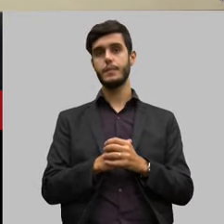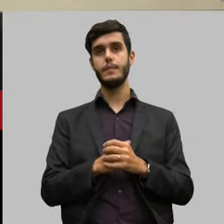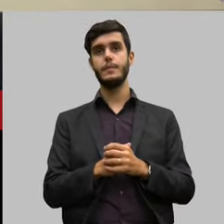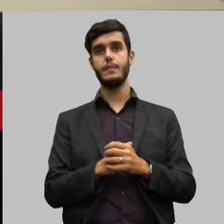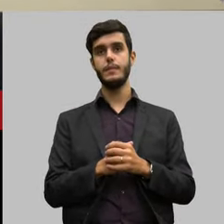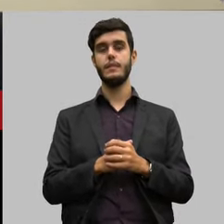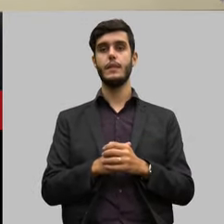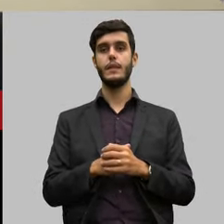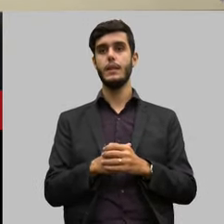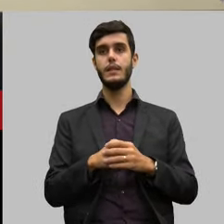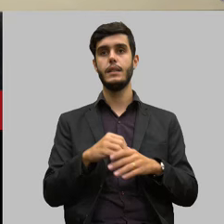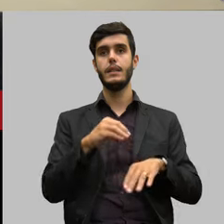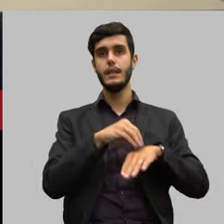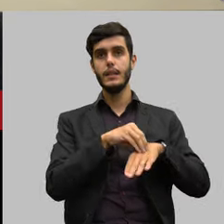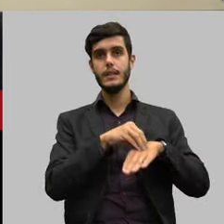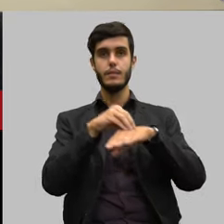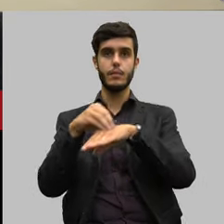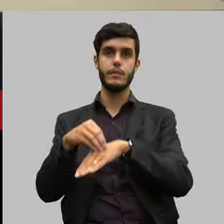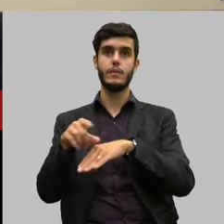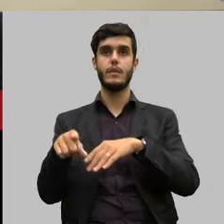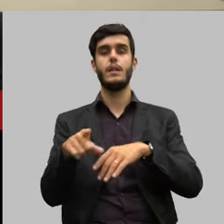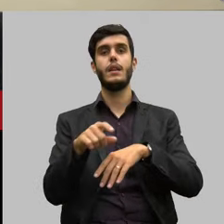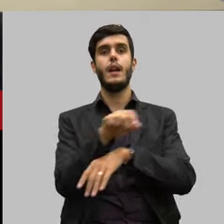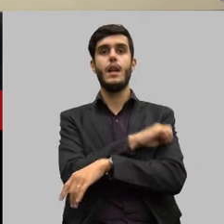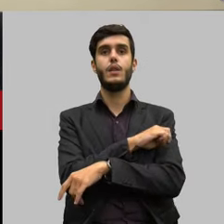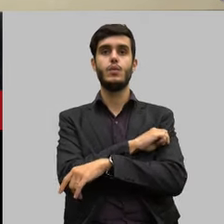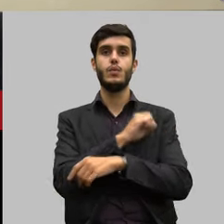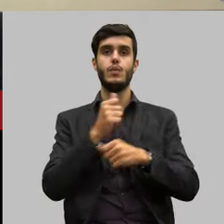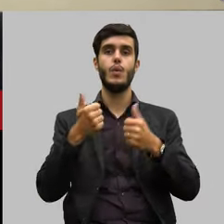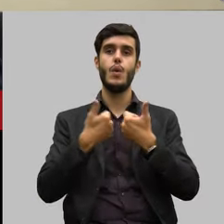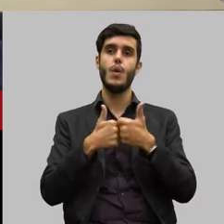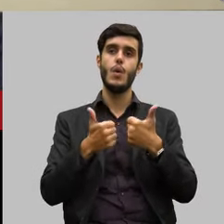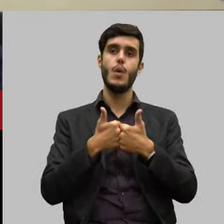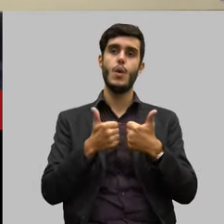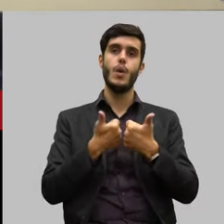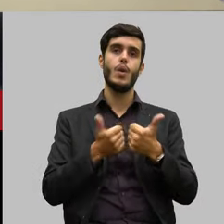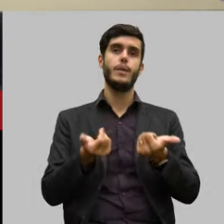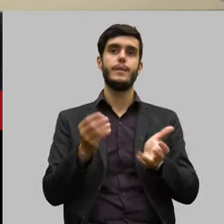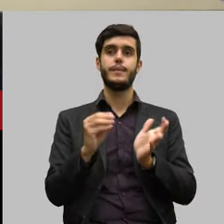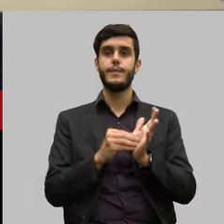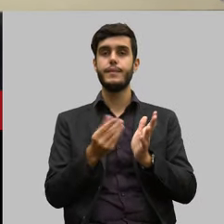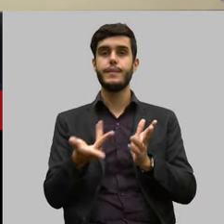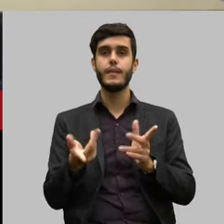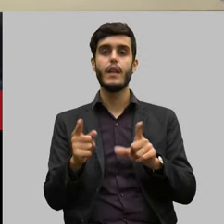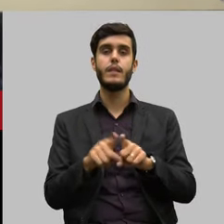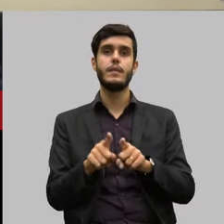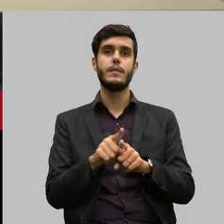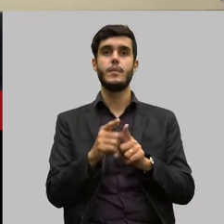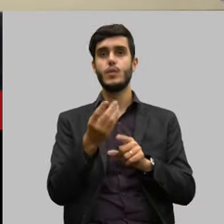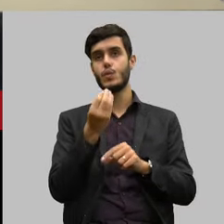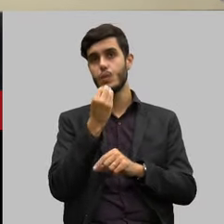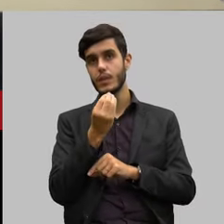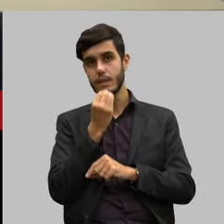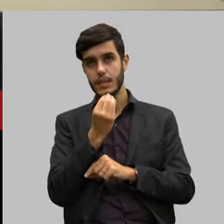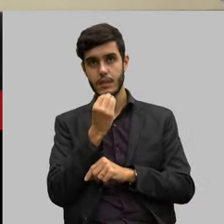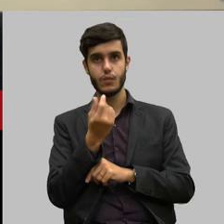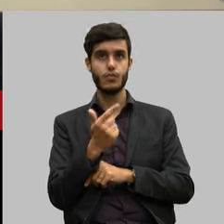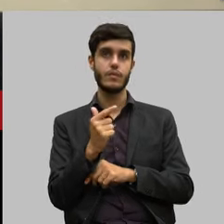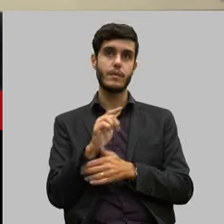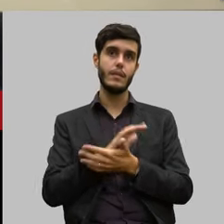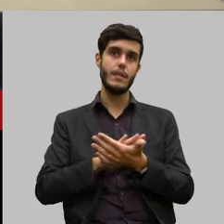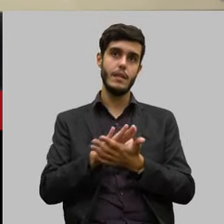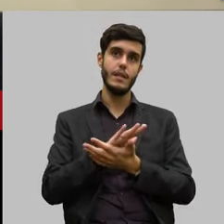alunos ônibus que não acaba mais merenda que não tinha para nada que